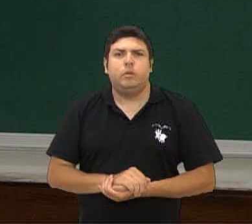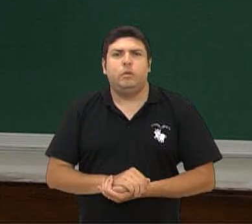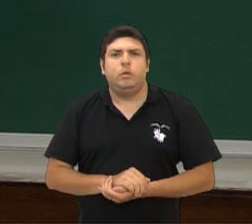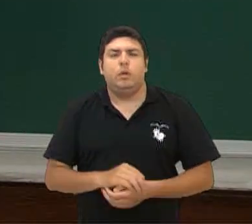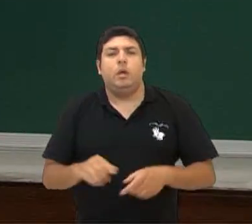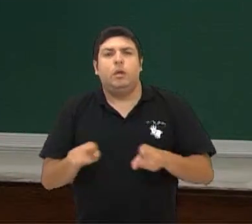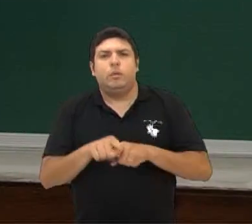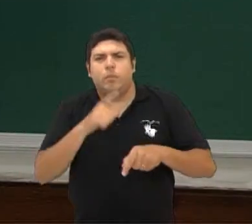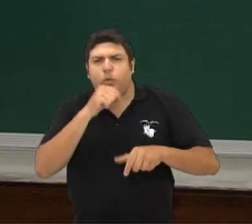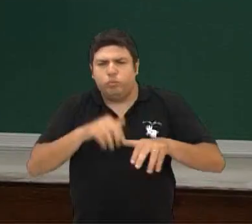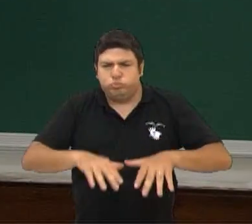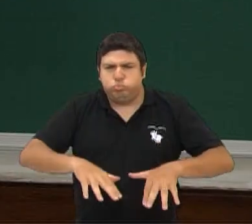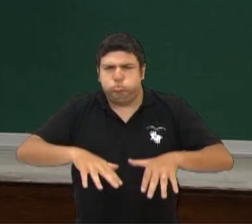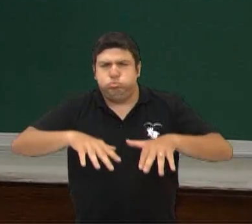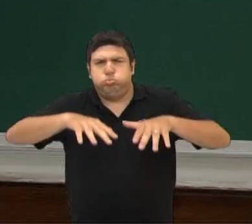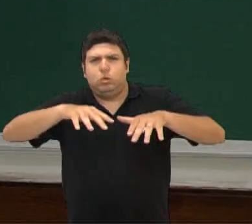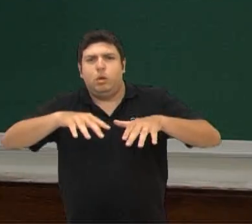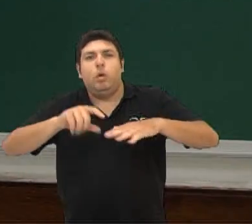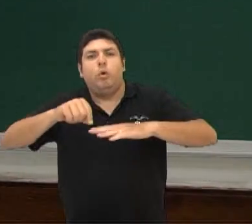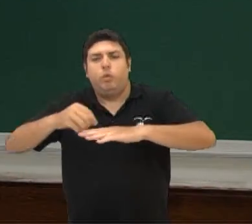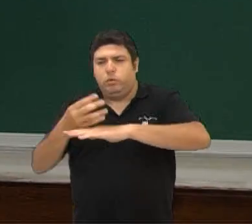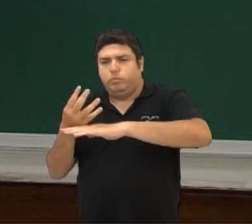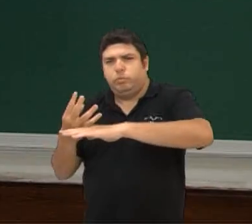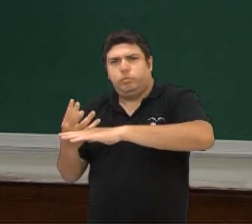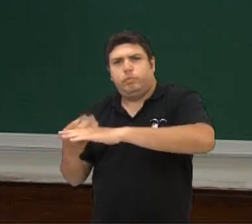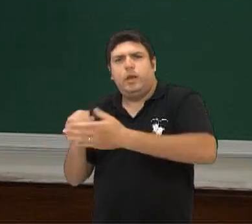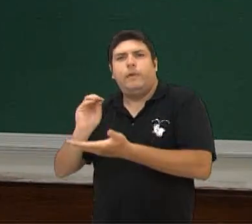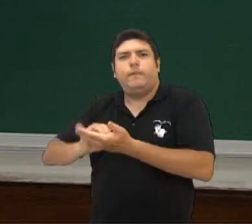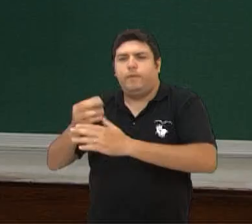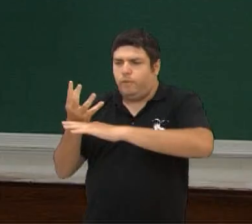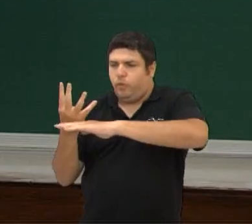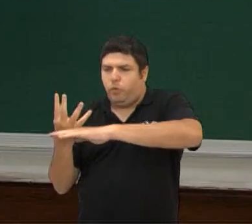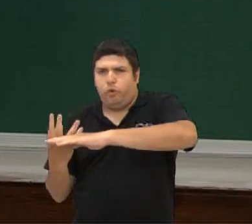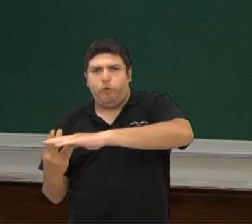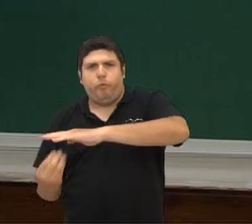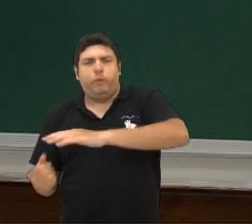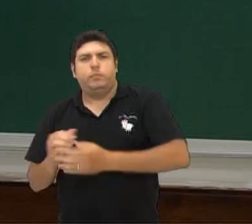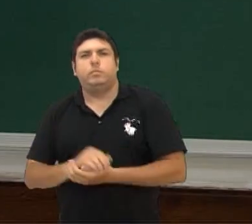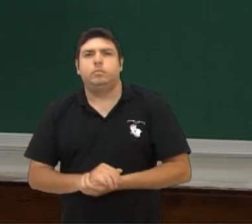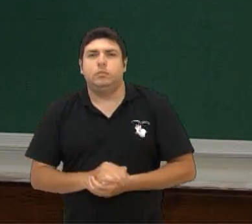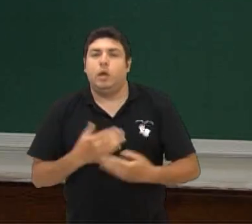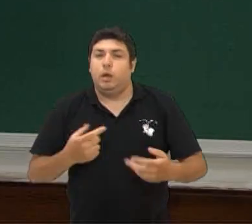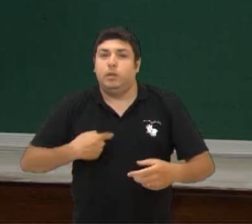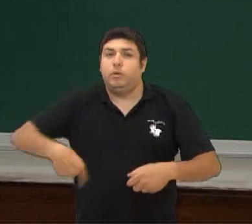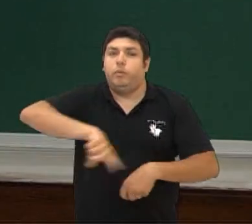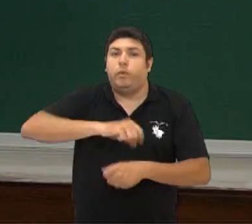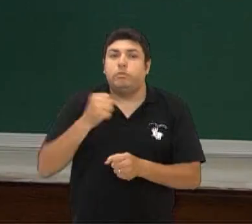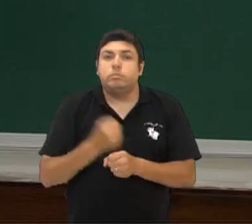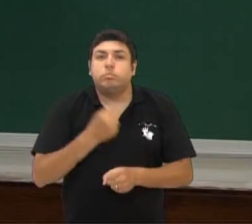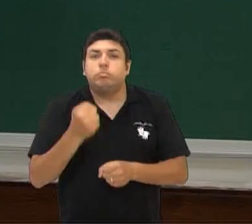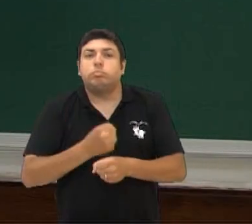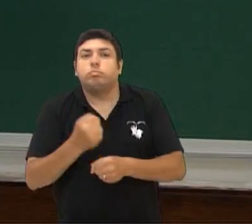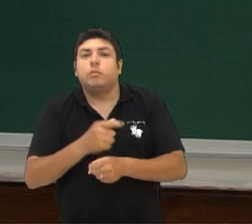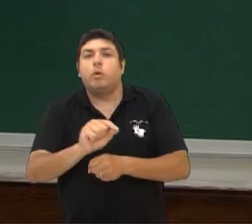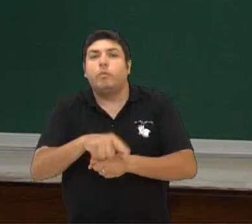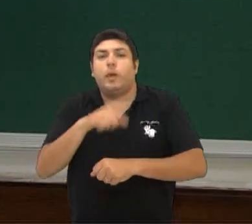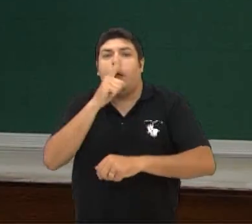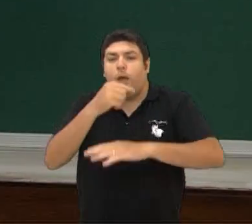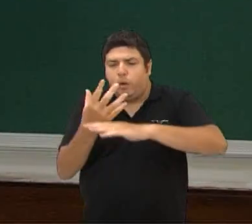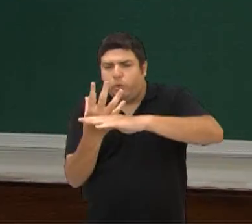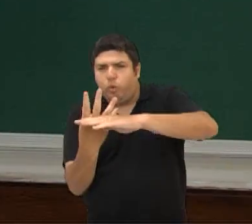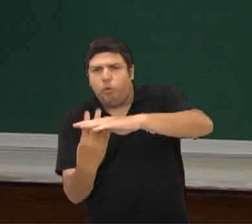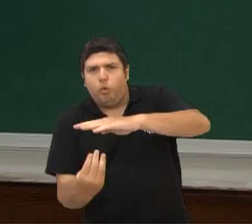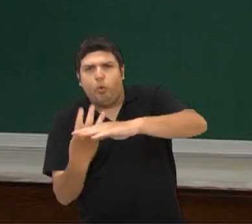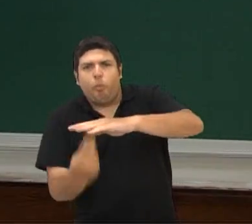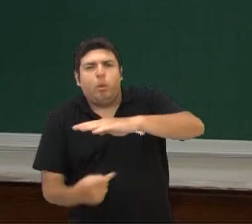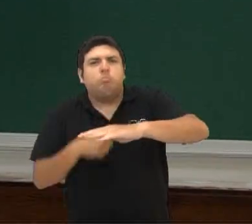e inundações. Impermeabilização do solo urbano. Então, todo esse concreto que tem no solo urbano impede a infiltração e